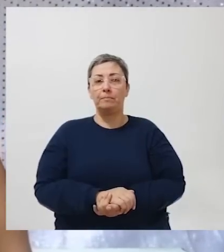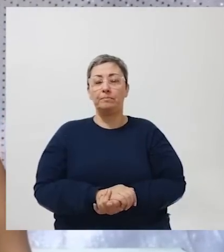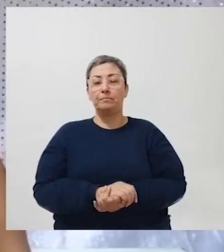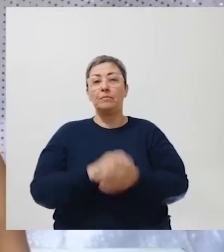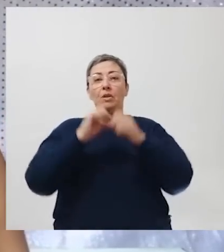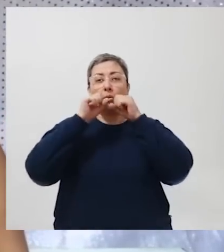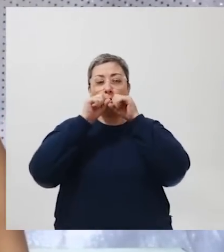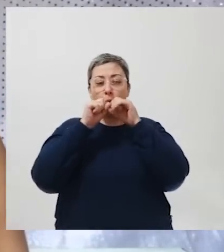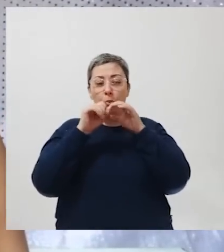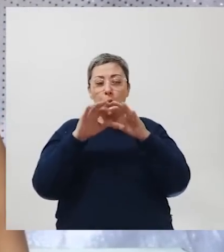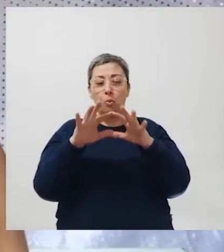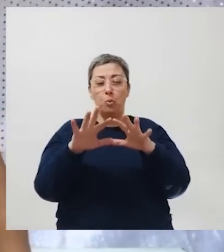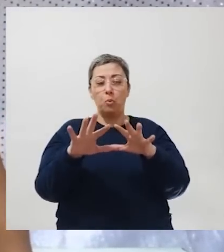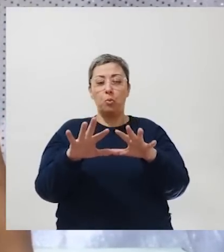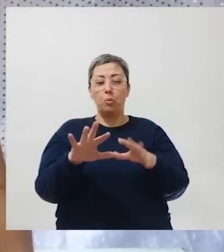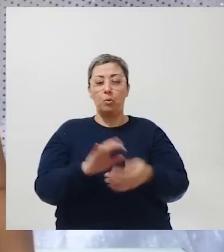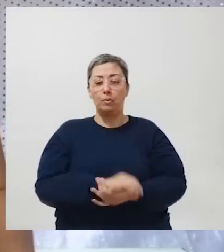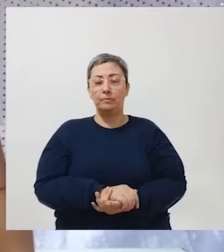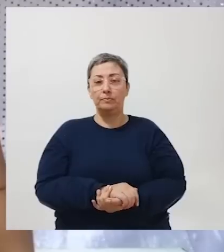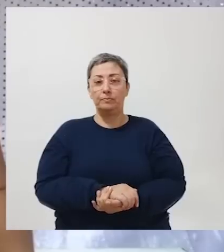e bufou.